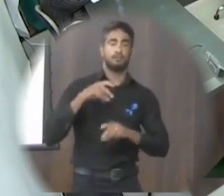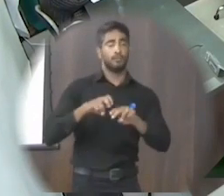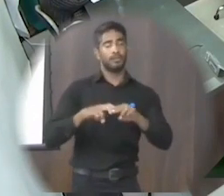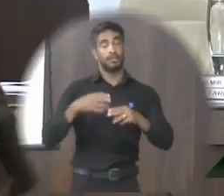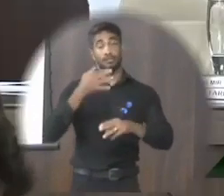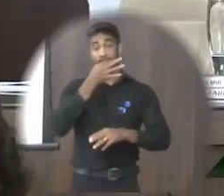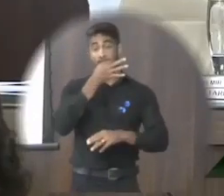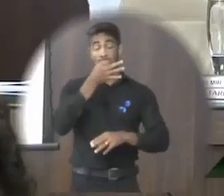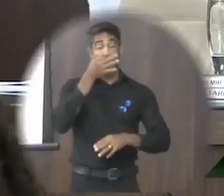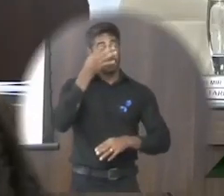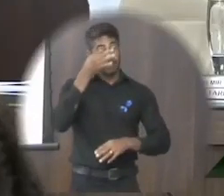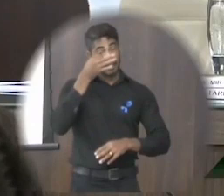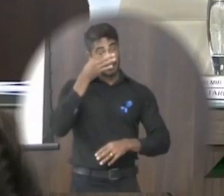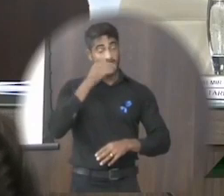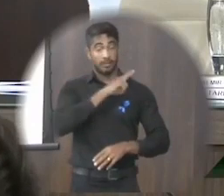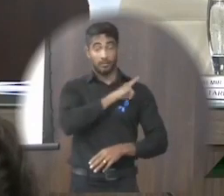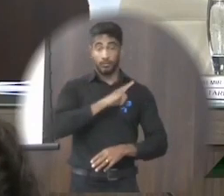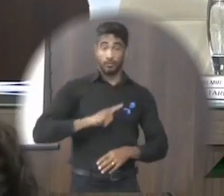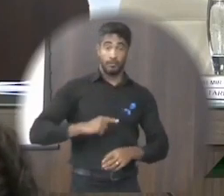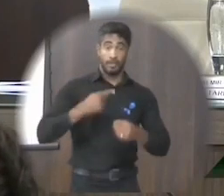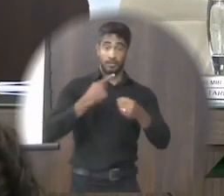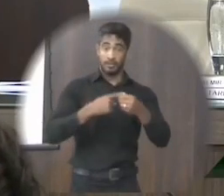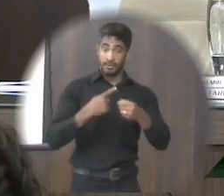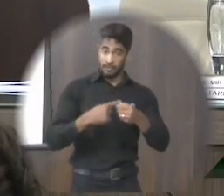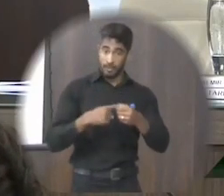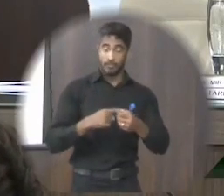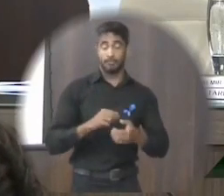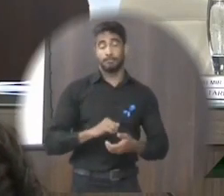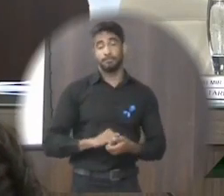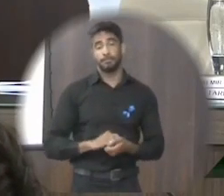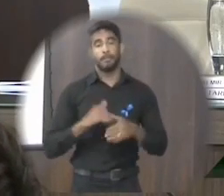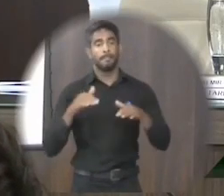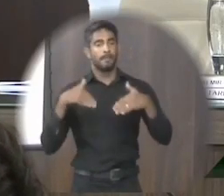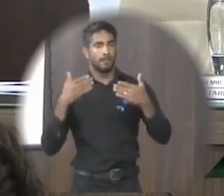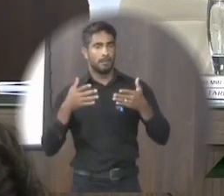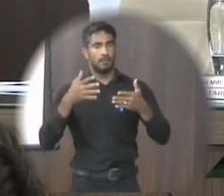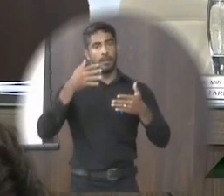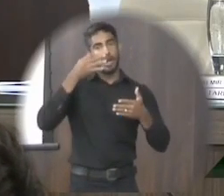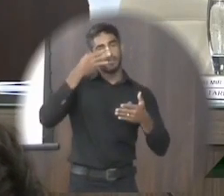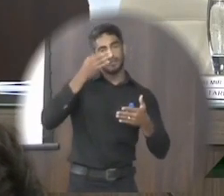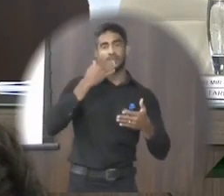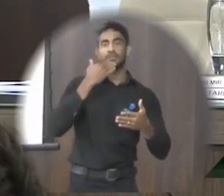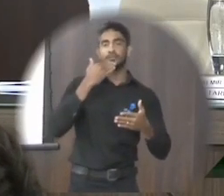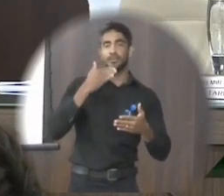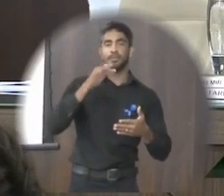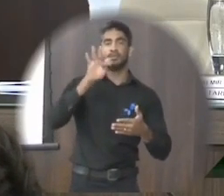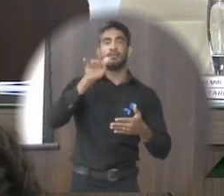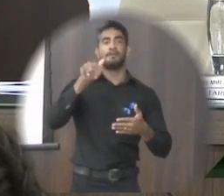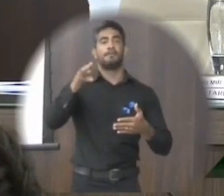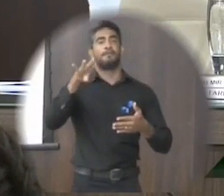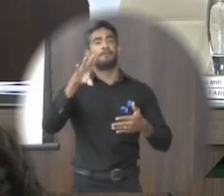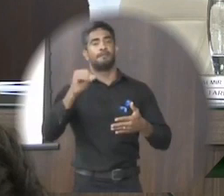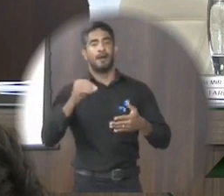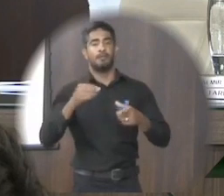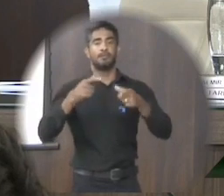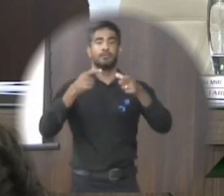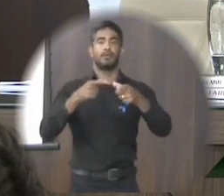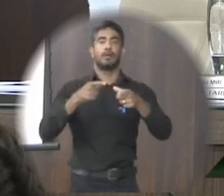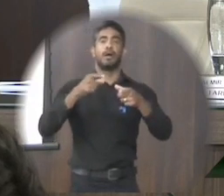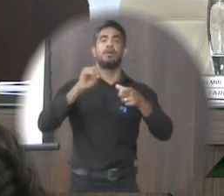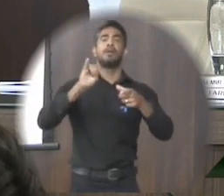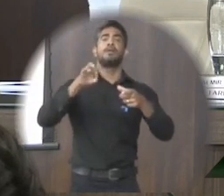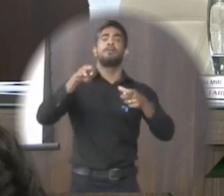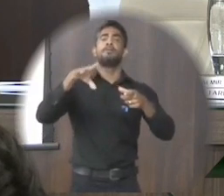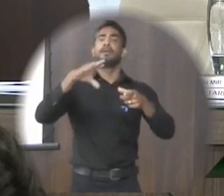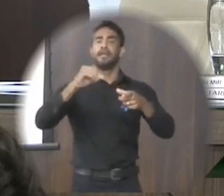do governo municipal e da sociedade civil organizada. Em atendimento à solicitação do senhor Fábio Cardoso, morador do bairro Jardim Imperial, sobre